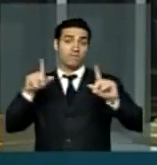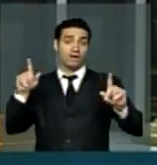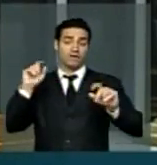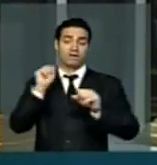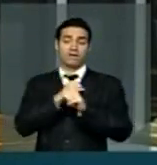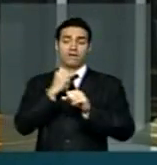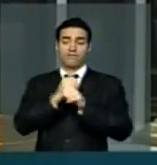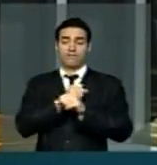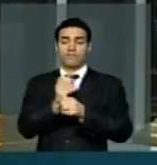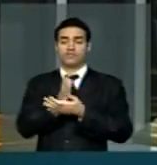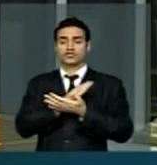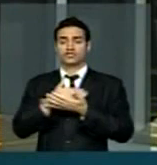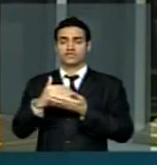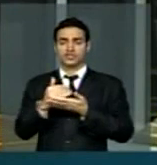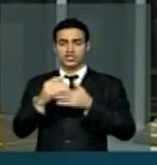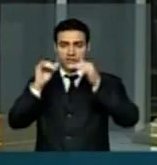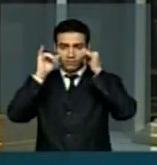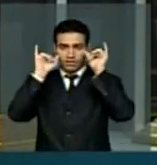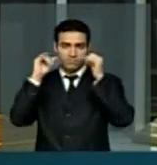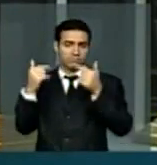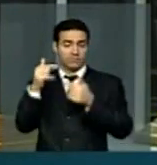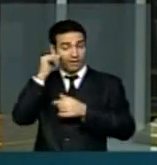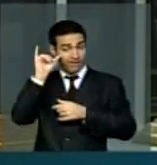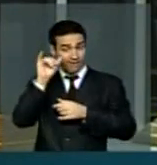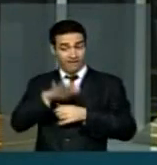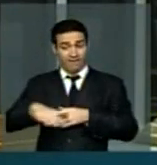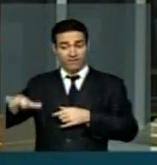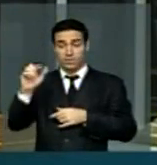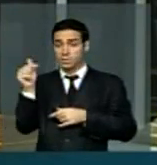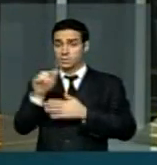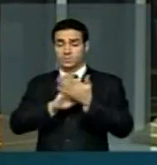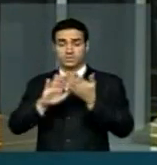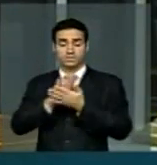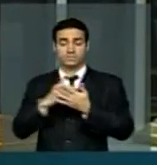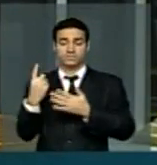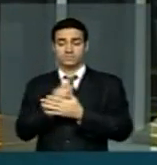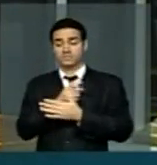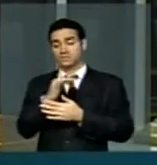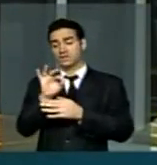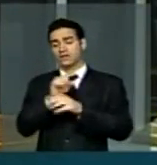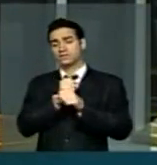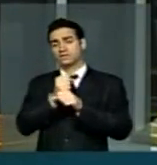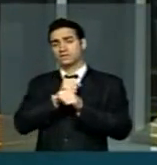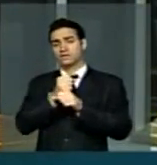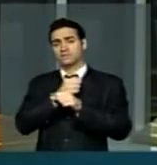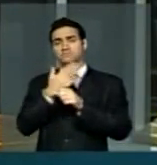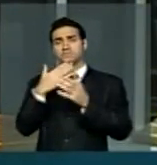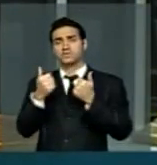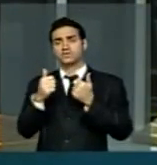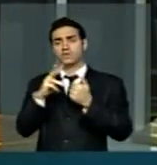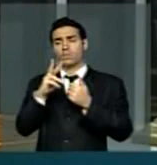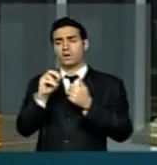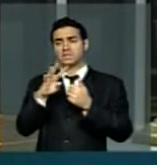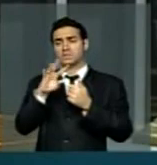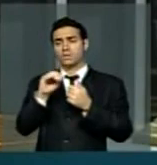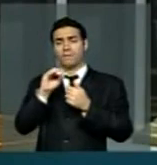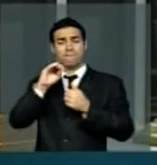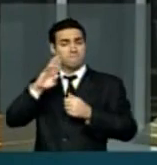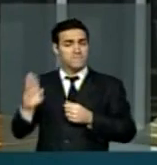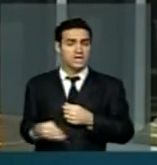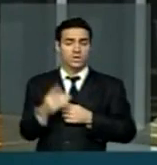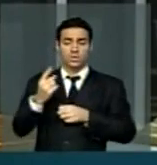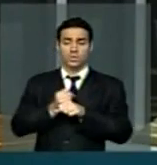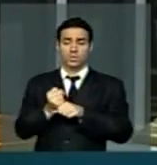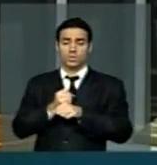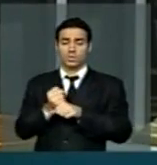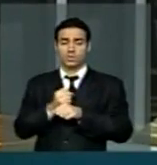reforma agrária nós estamos há 10 anos mendigando lá no estado do Pará, 40, 50 milhões ano para